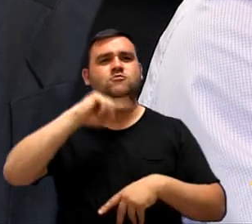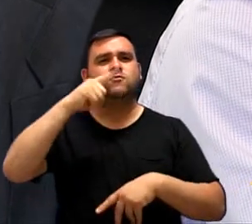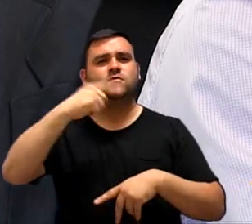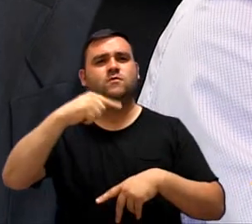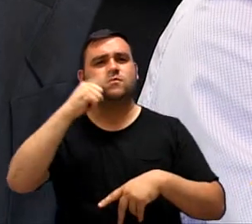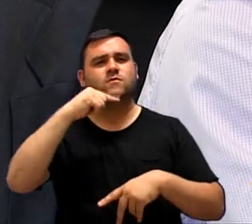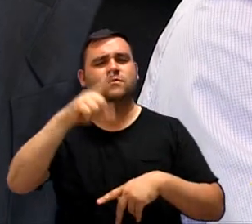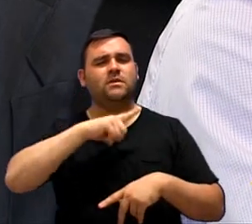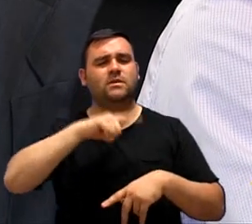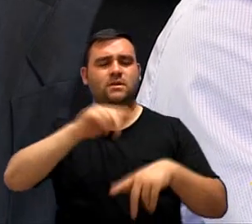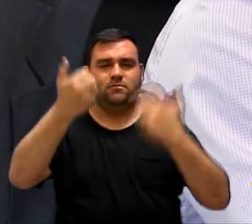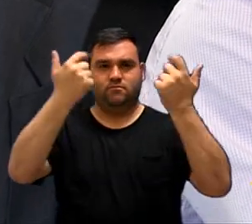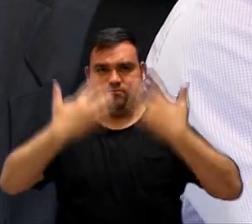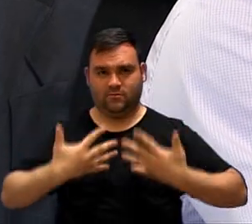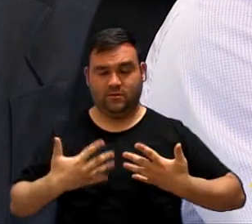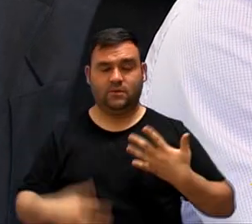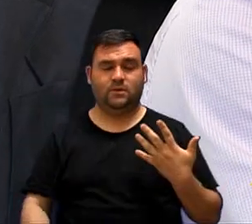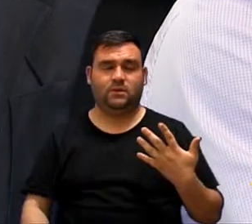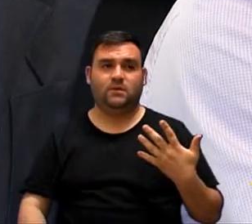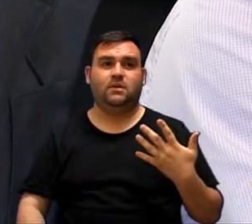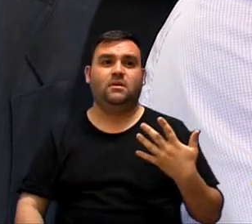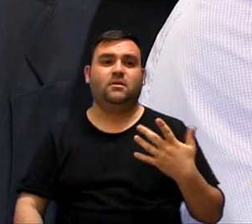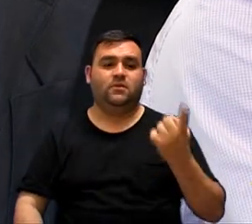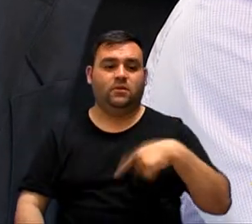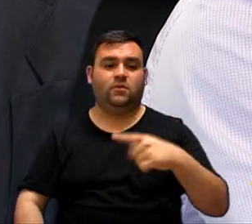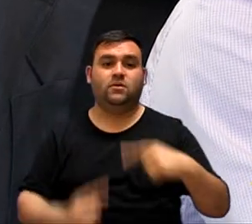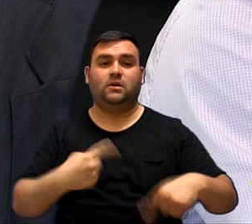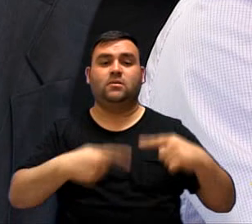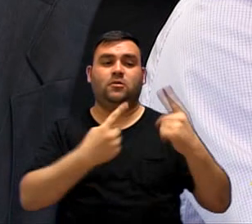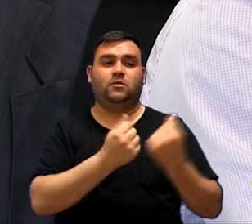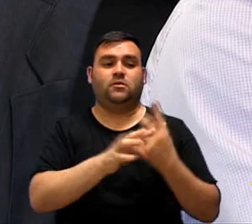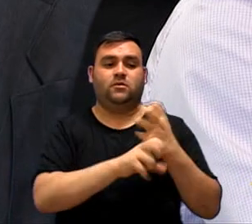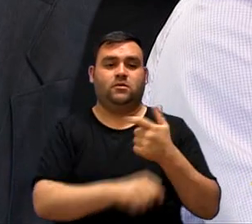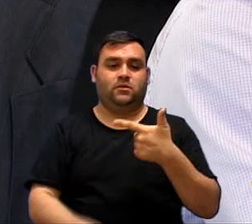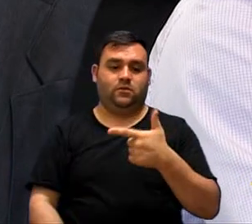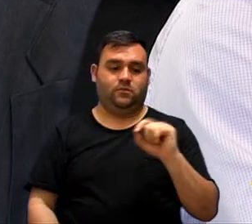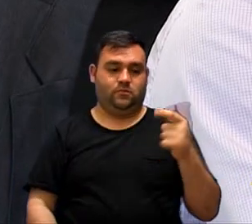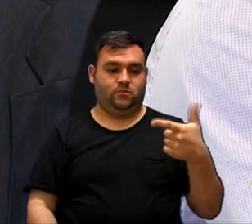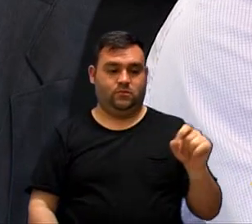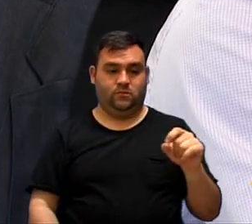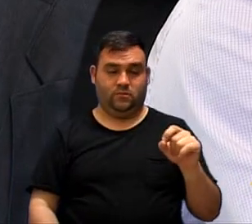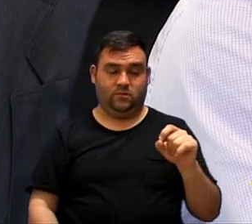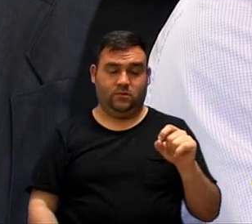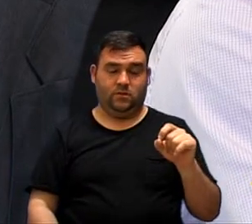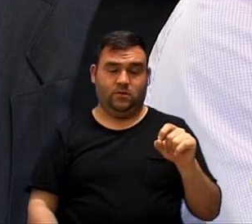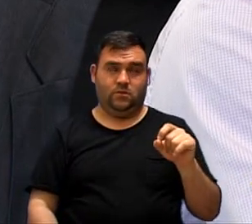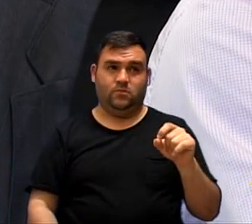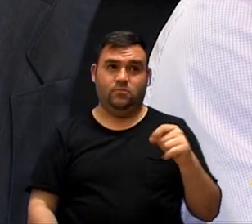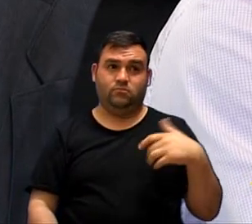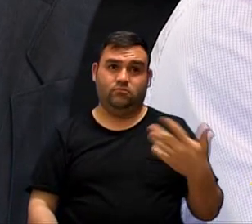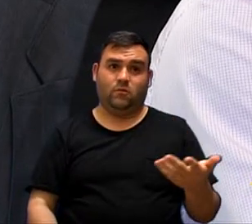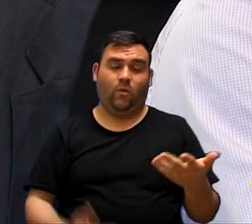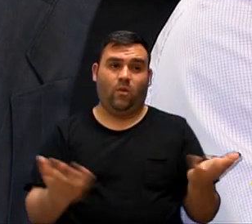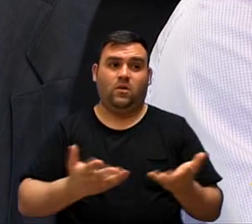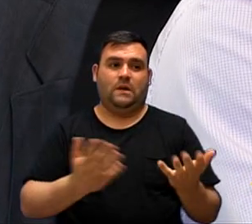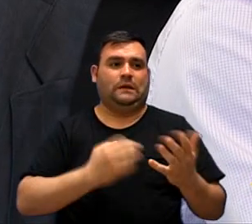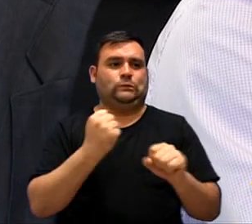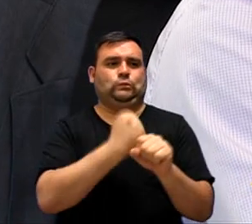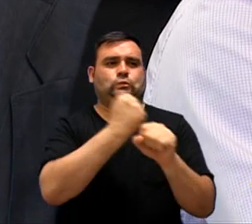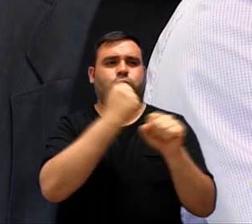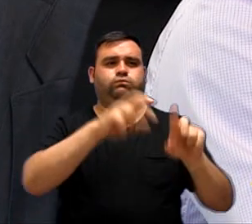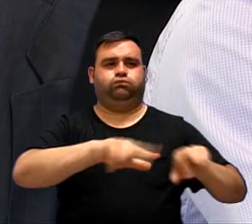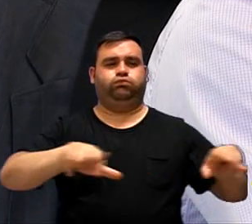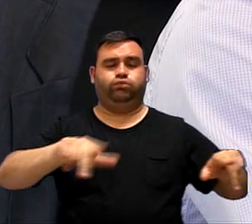dúvidas rapidamente, secretário Flávio. Nós estamos debatendo o orçamento 2020. Portanto, essas